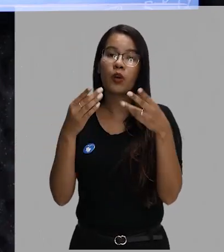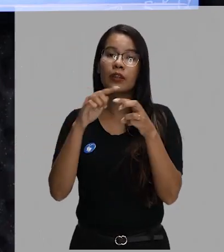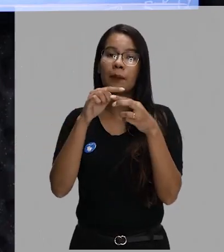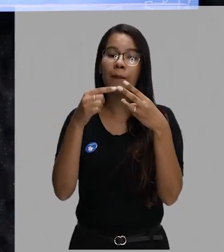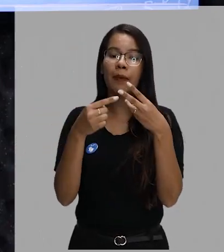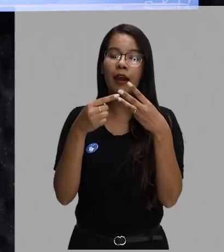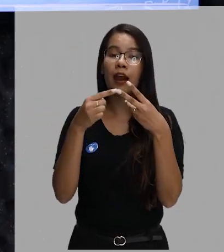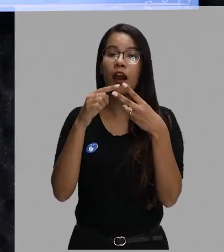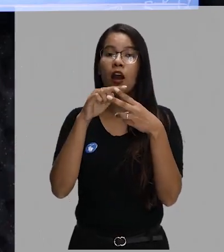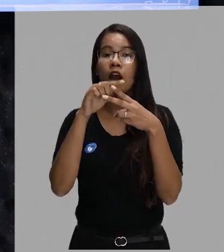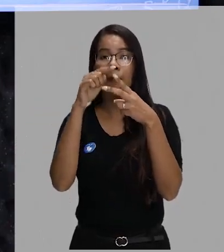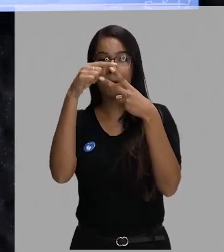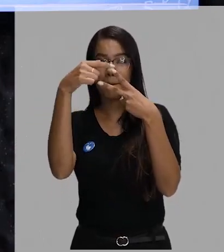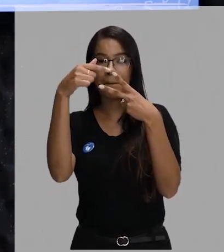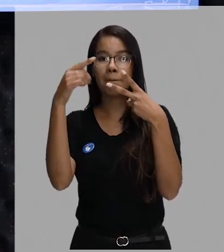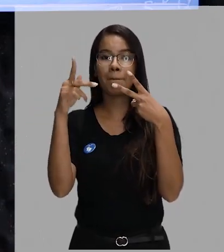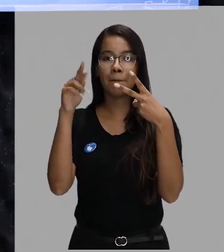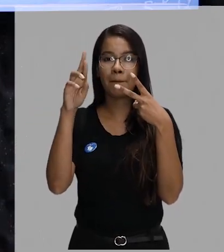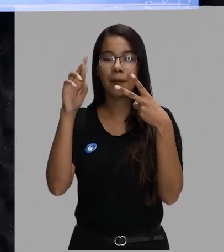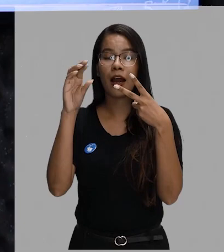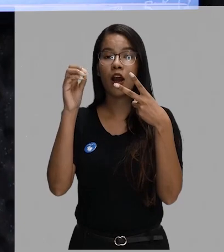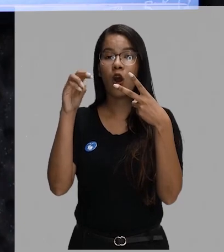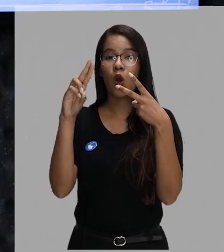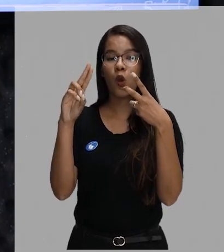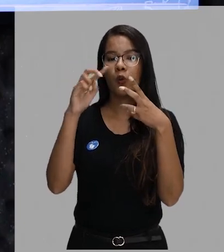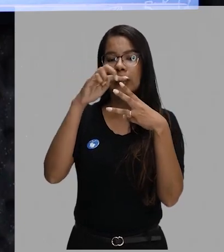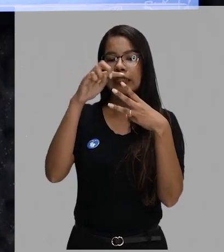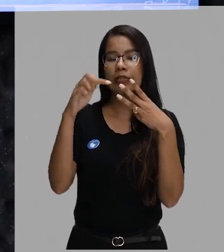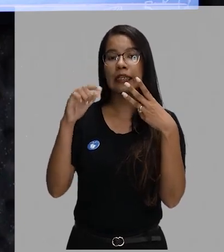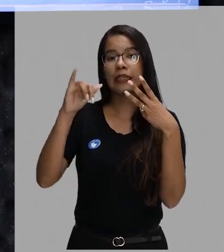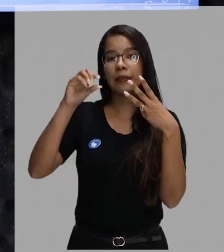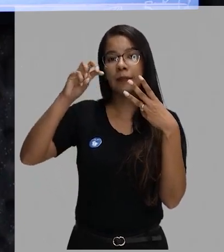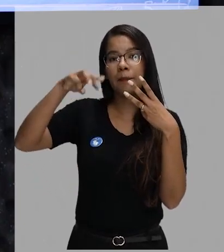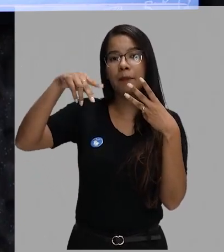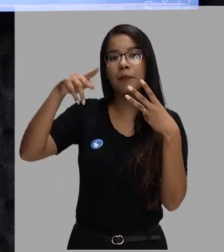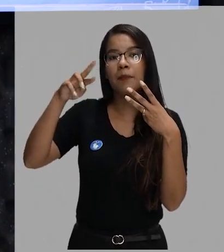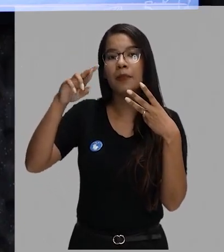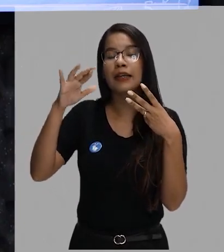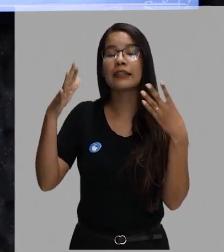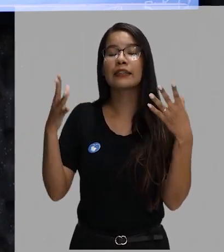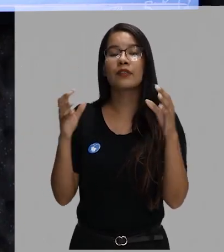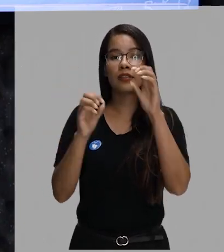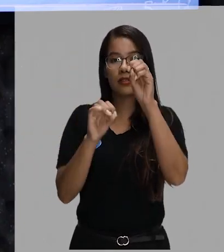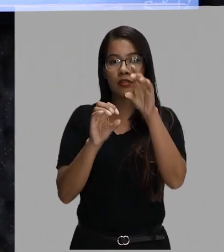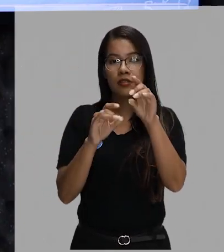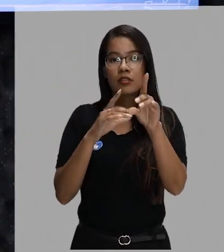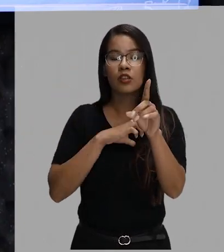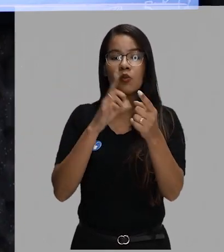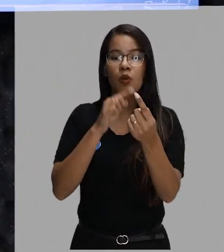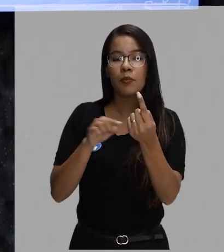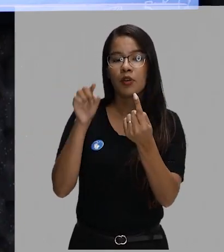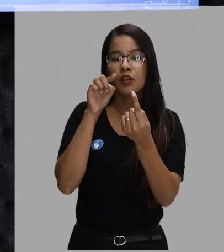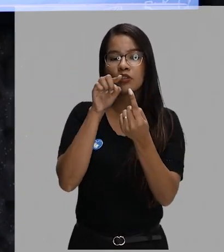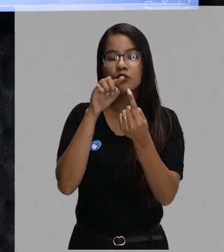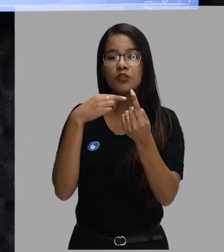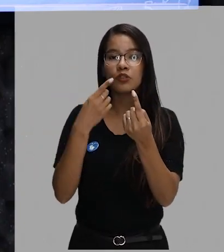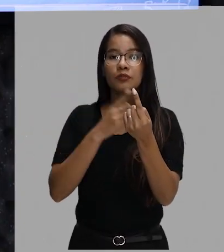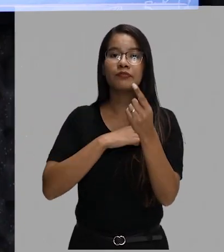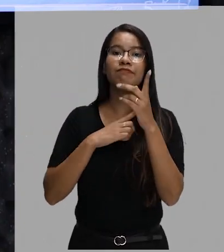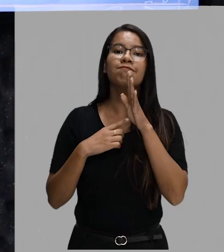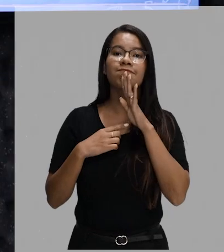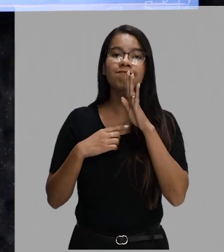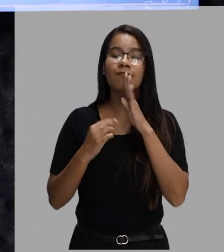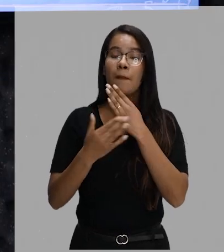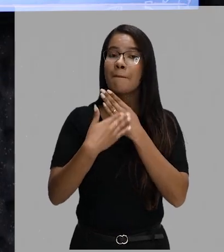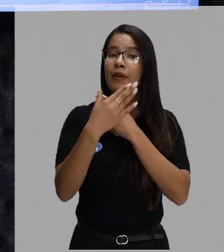uma função é ímpar, né? Então essas aulas sobre função têm o objetivo de a gente conhecer um pouquinho desse conceito, né? Em outras